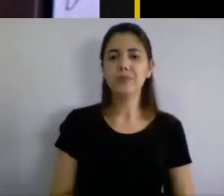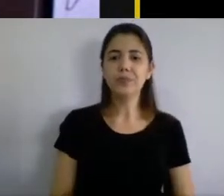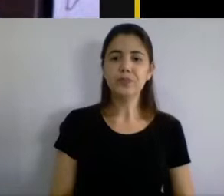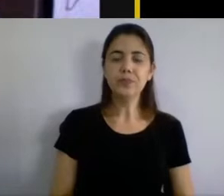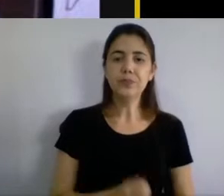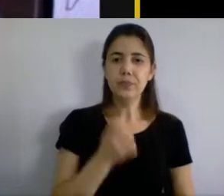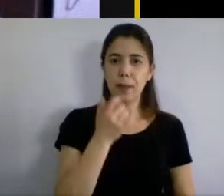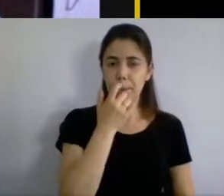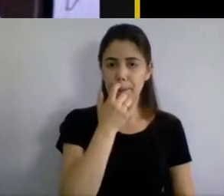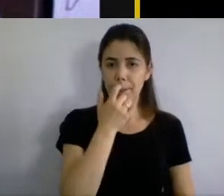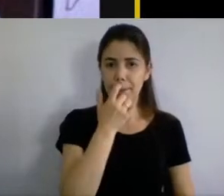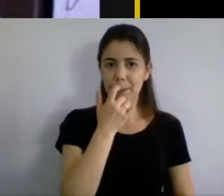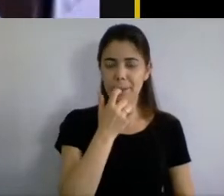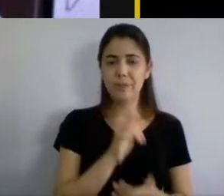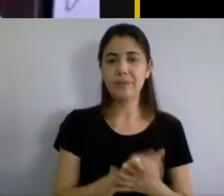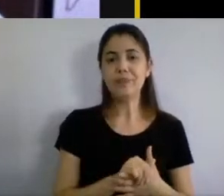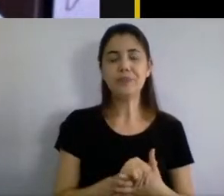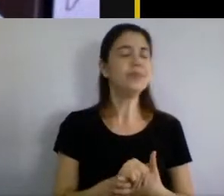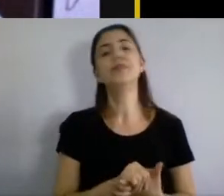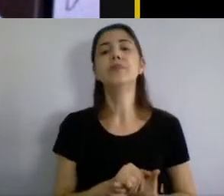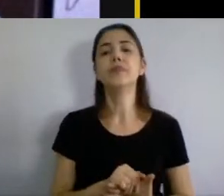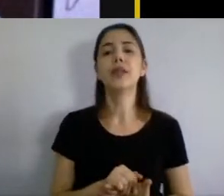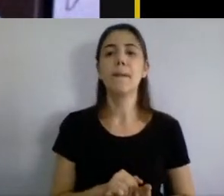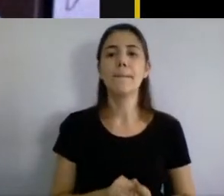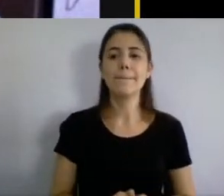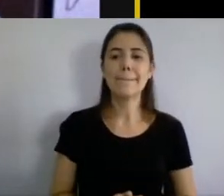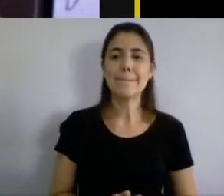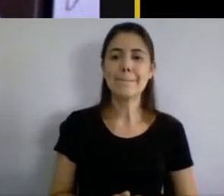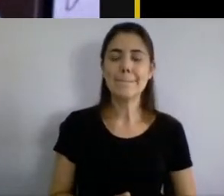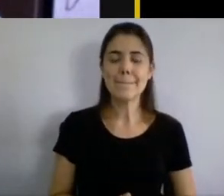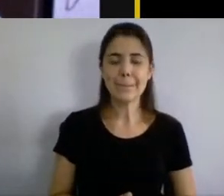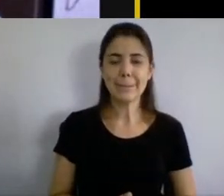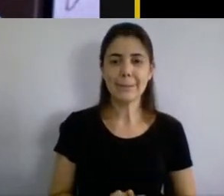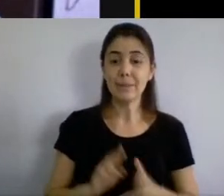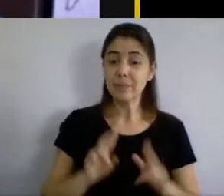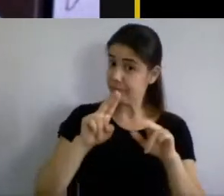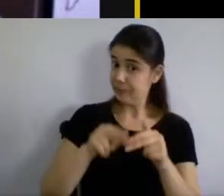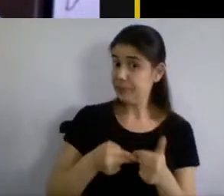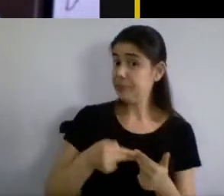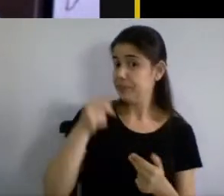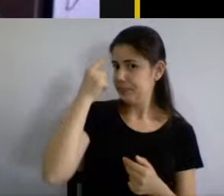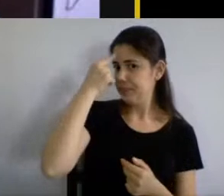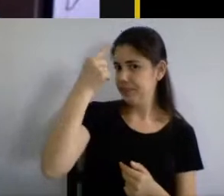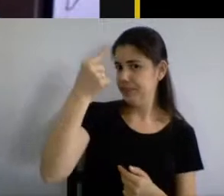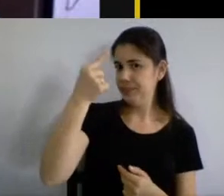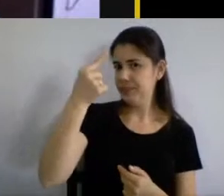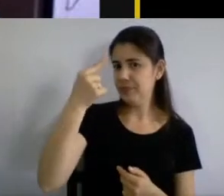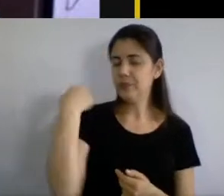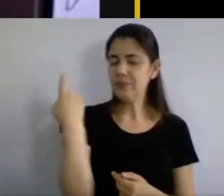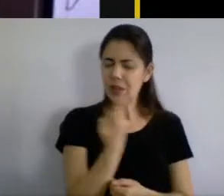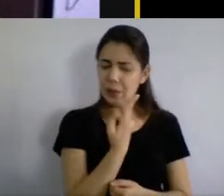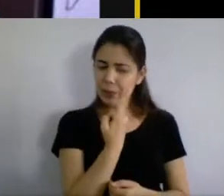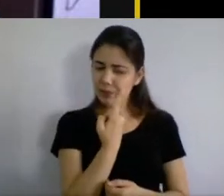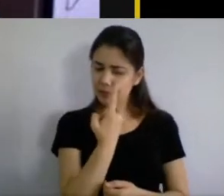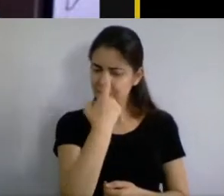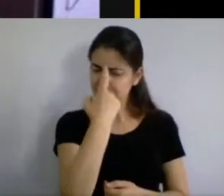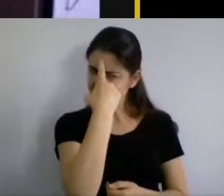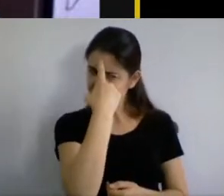E por isso a ideia de que quando nós inventamos o discurso, nós devemos encontrar lugares